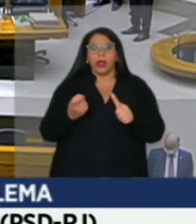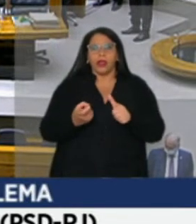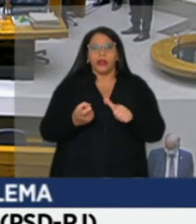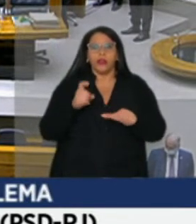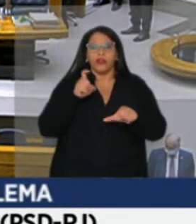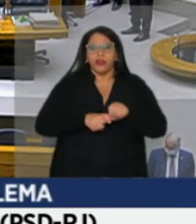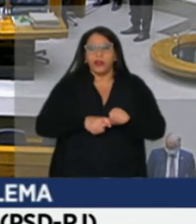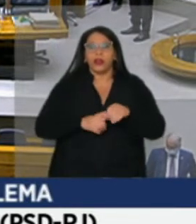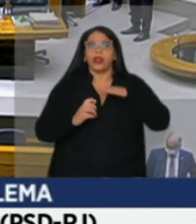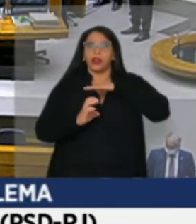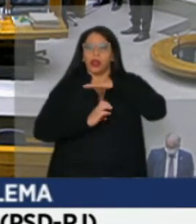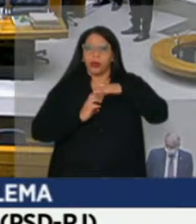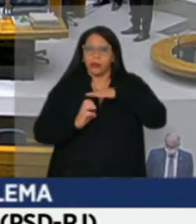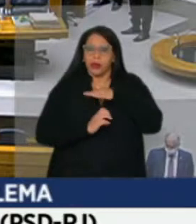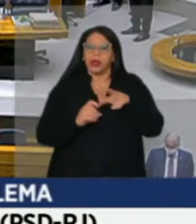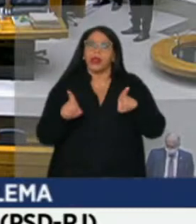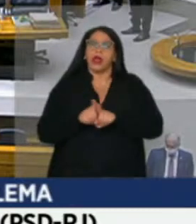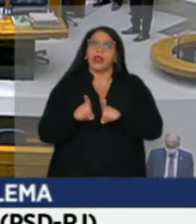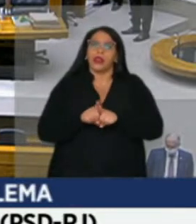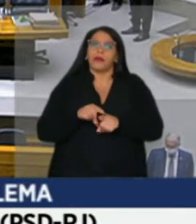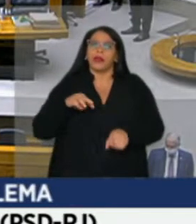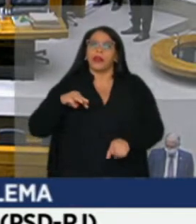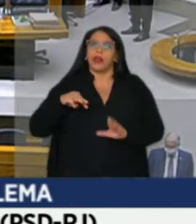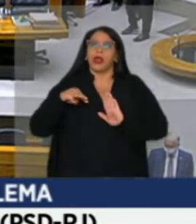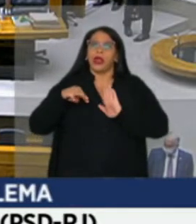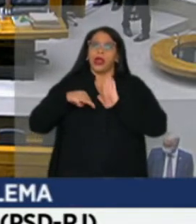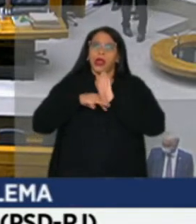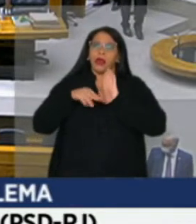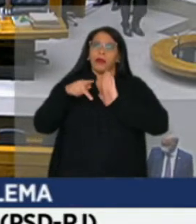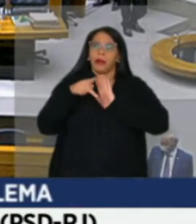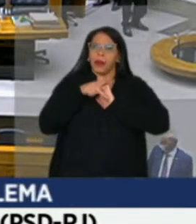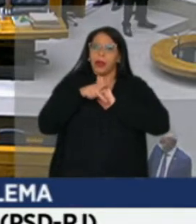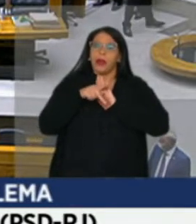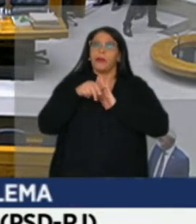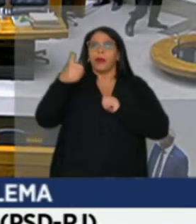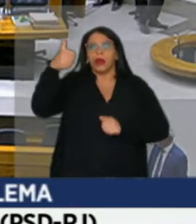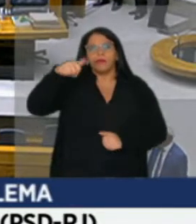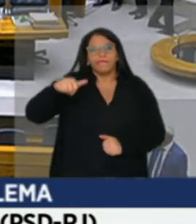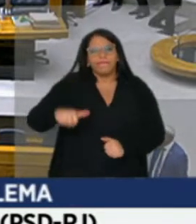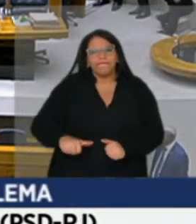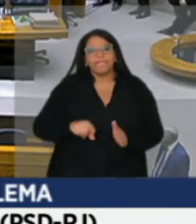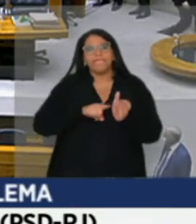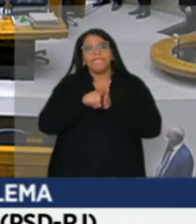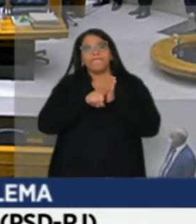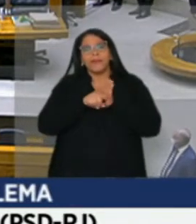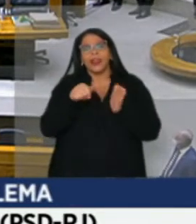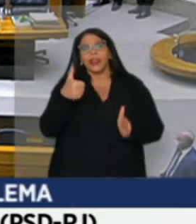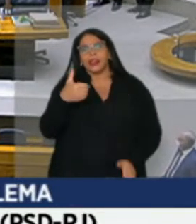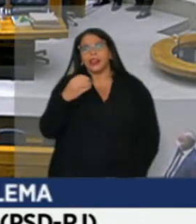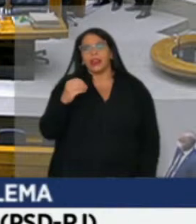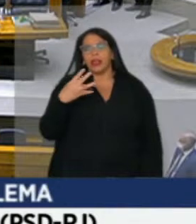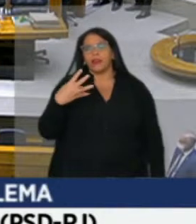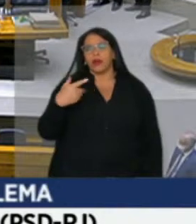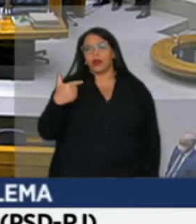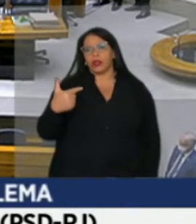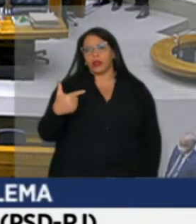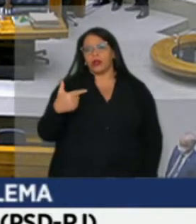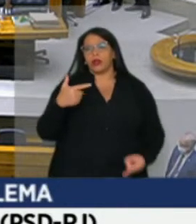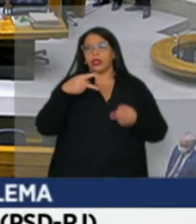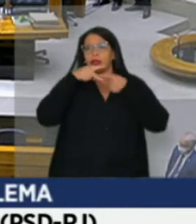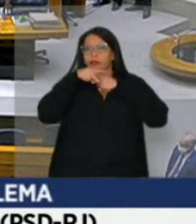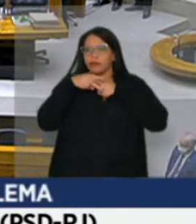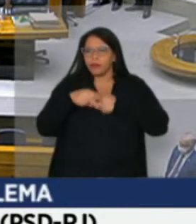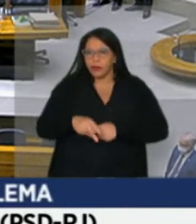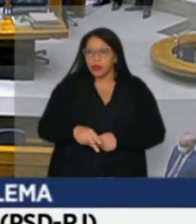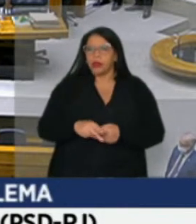empresas. Há também medidas provisórias para serem analisadas, como a MP 1042, que reformula a estrutura